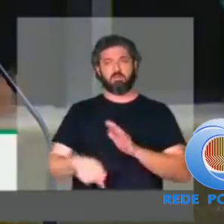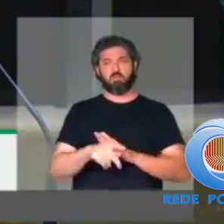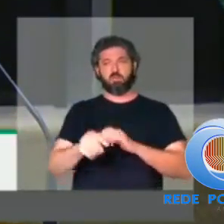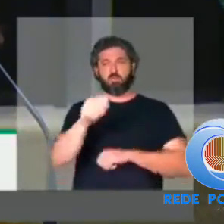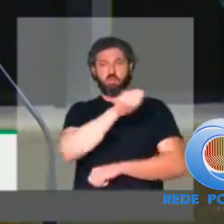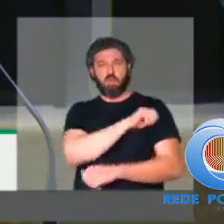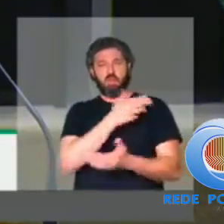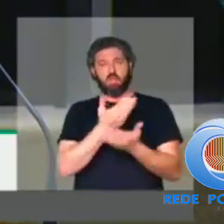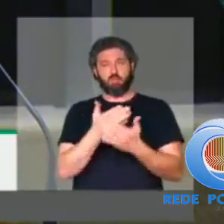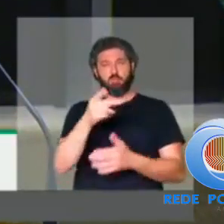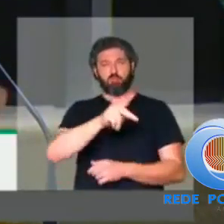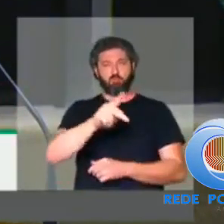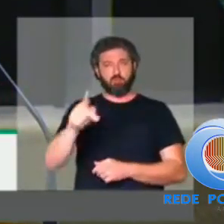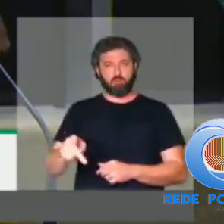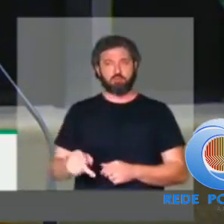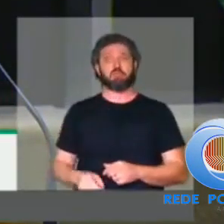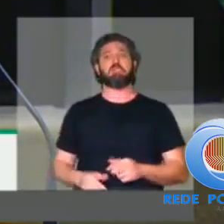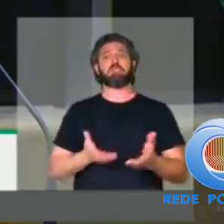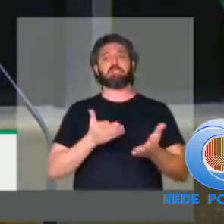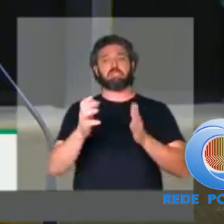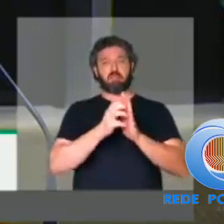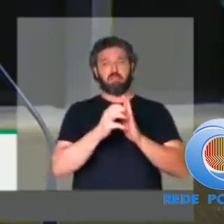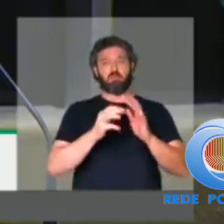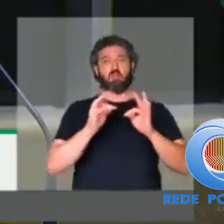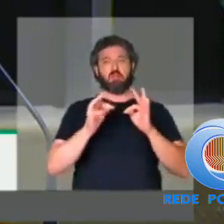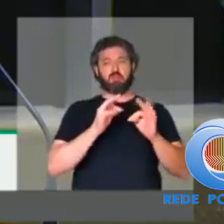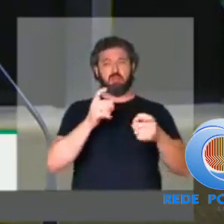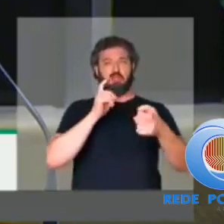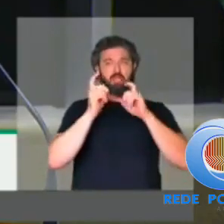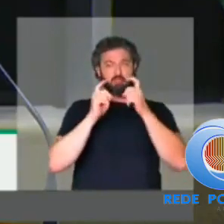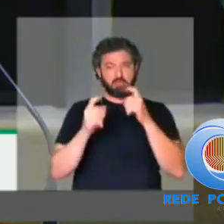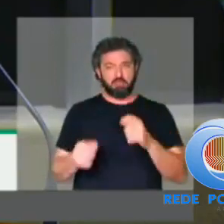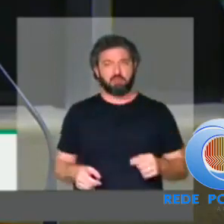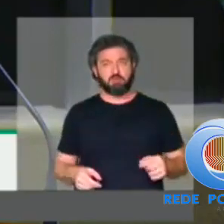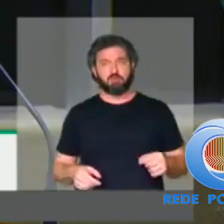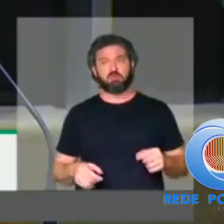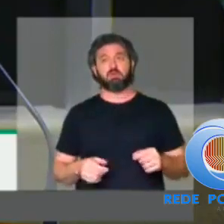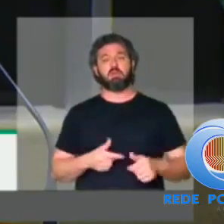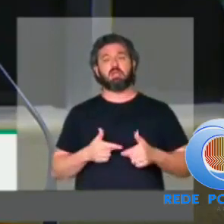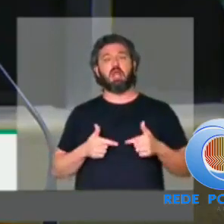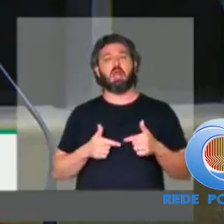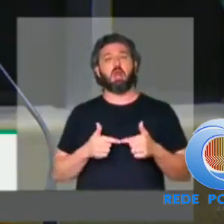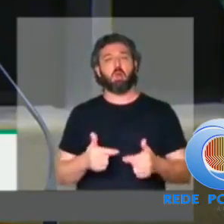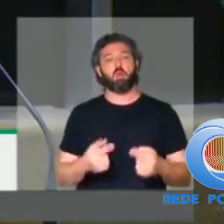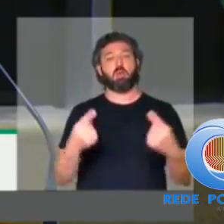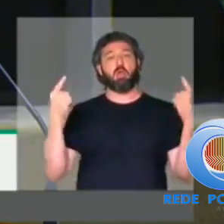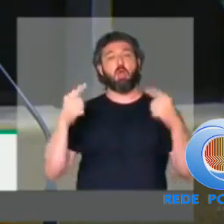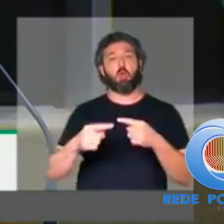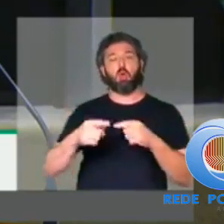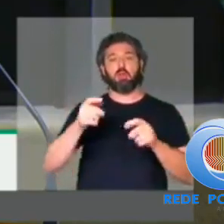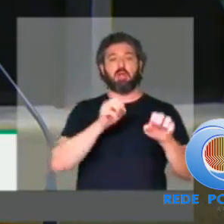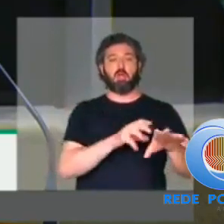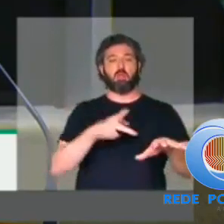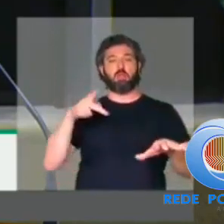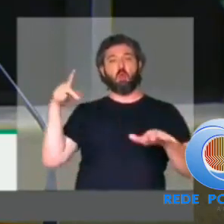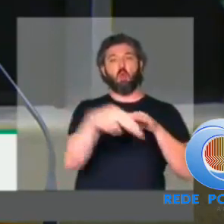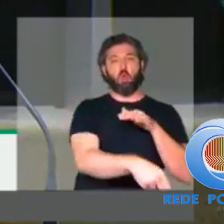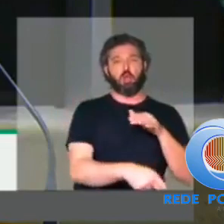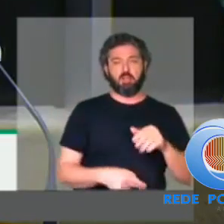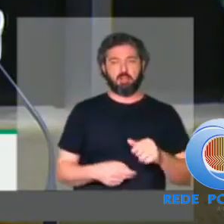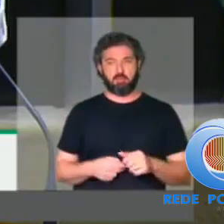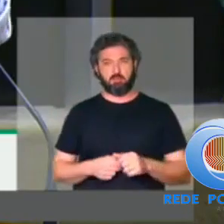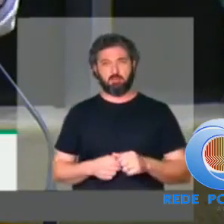dos estudantes, professores, servidores técnicos administrativos na luta contra os cortes para a